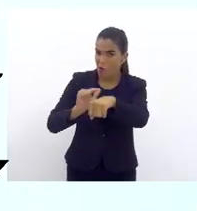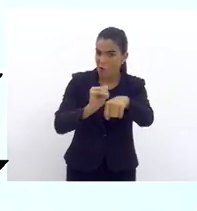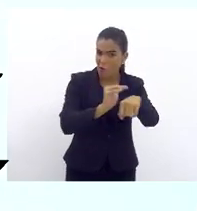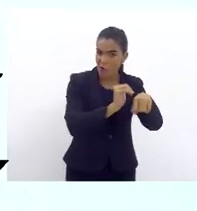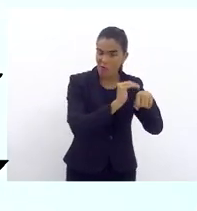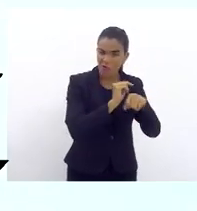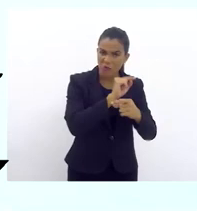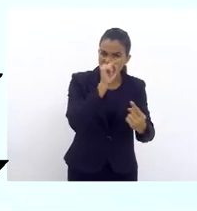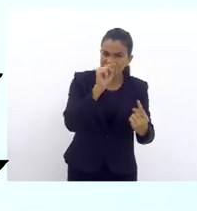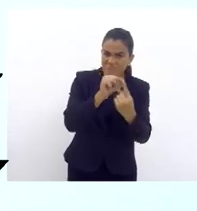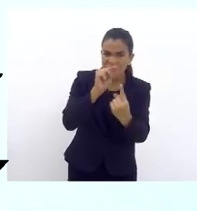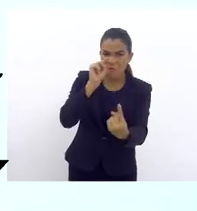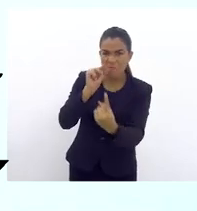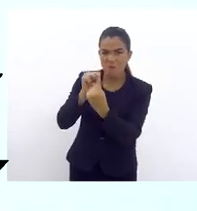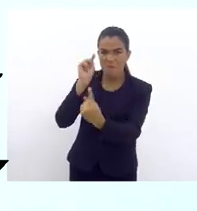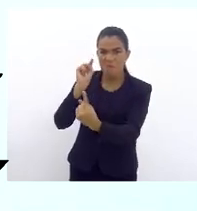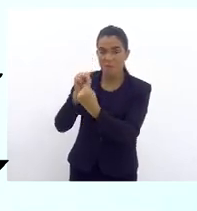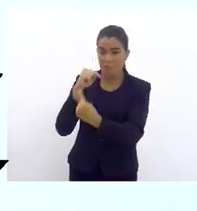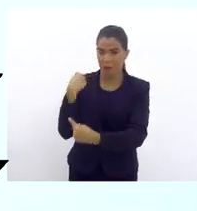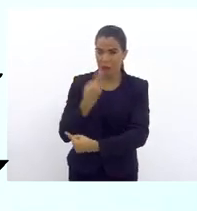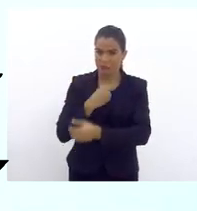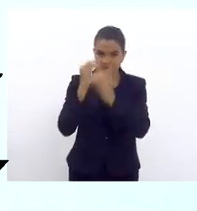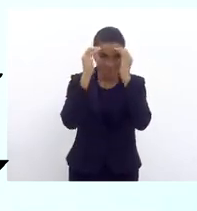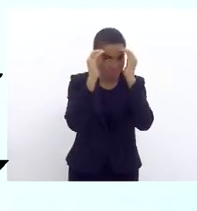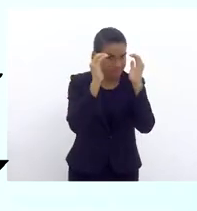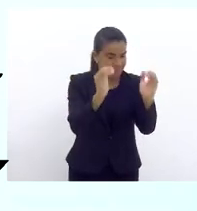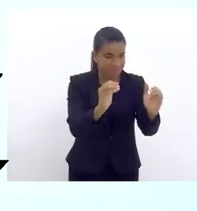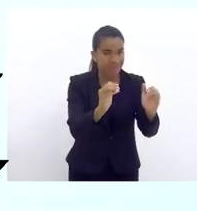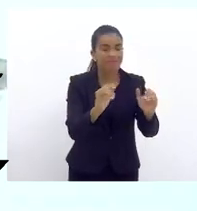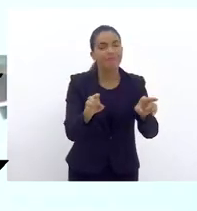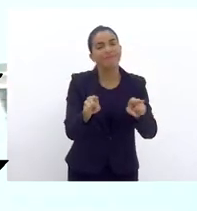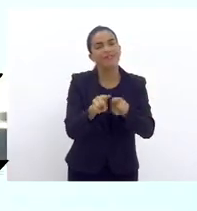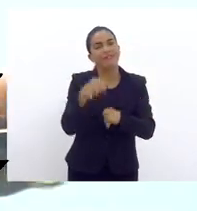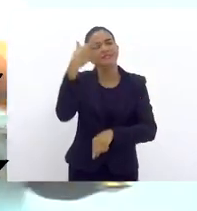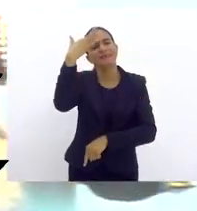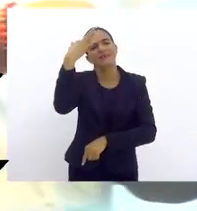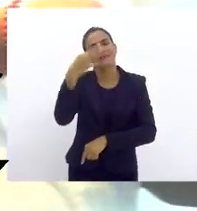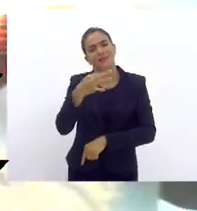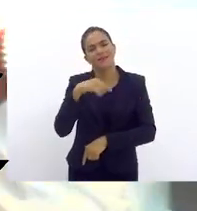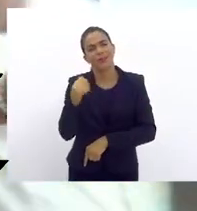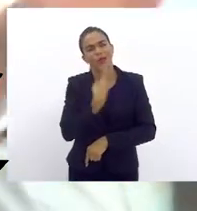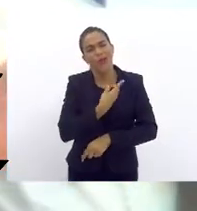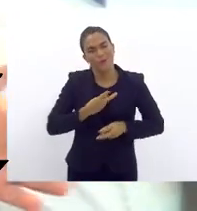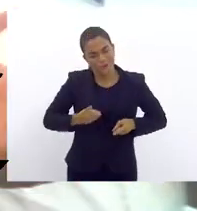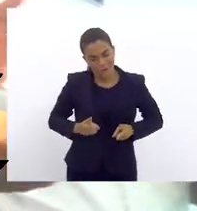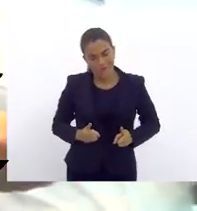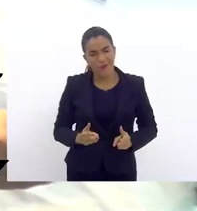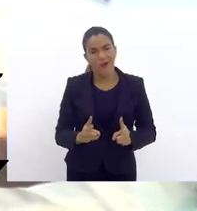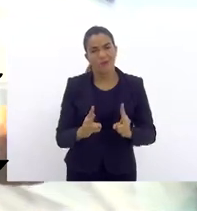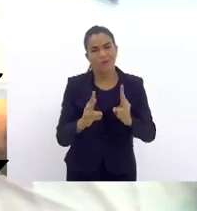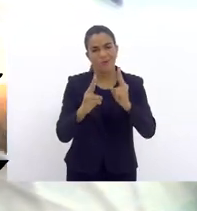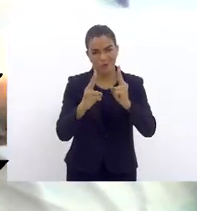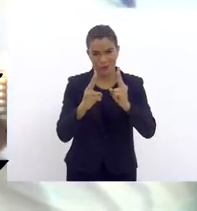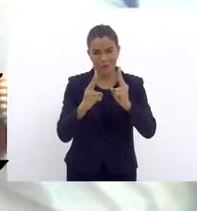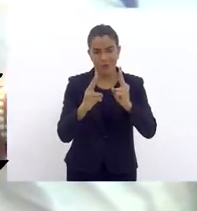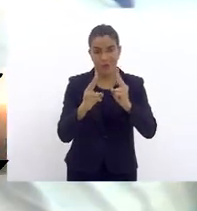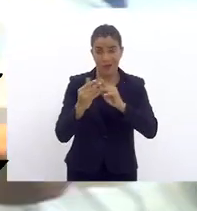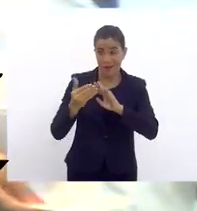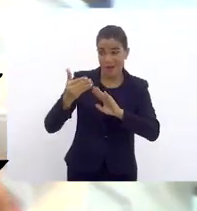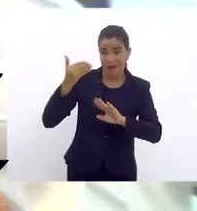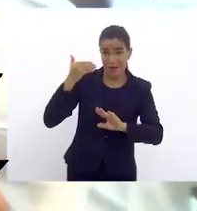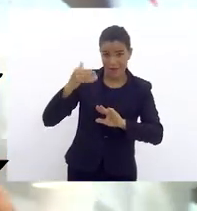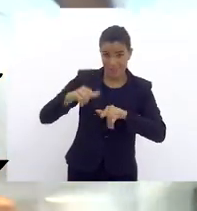que nós todos obedecemos e tenho certeza que nós vamos dar continuidade ao que vinha sendo feito e